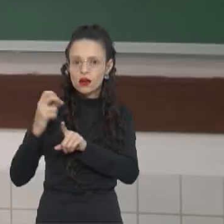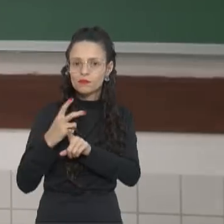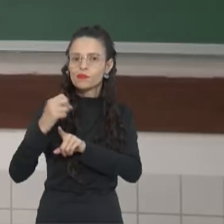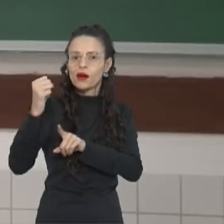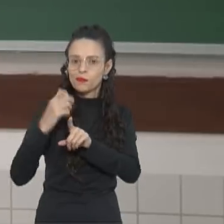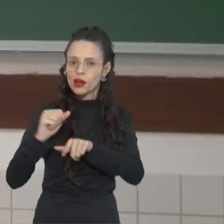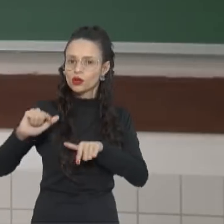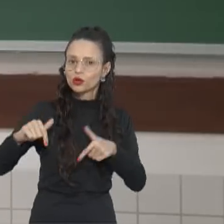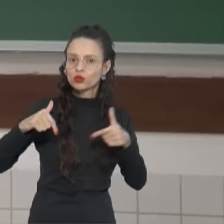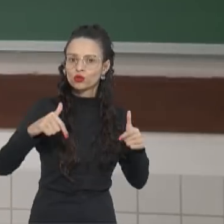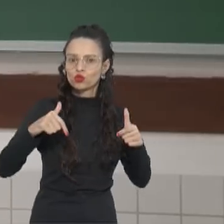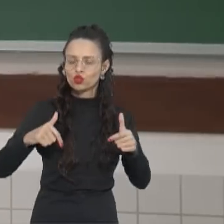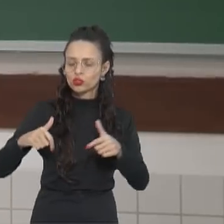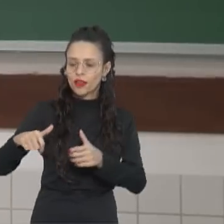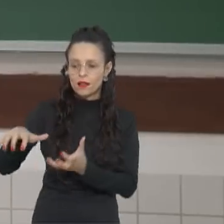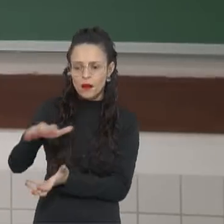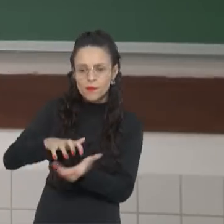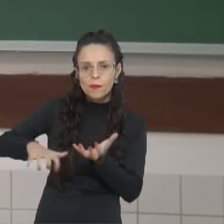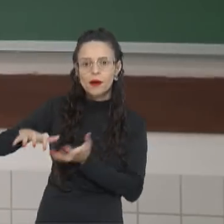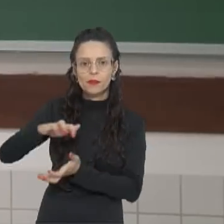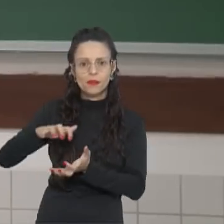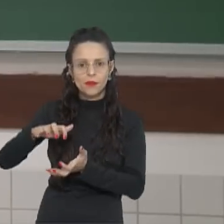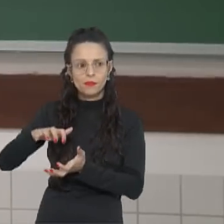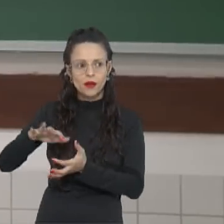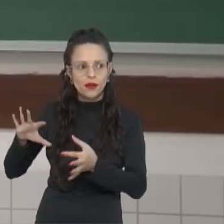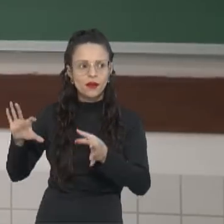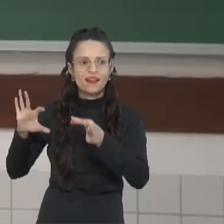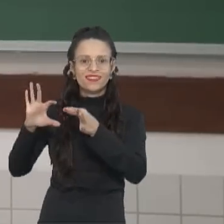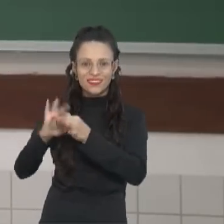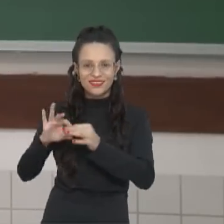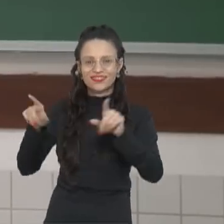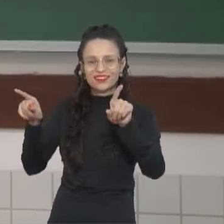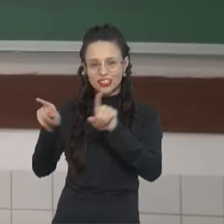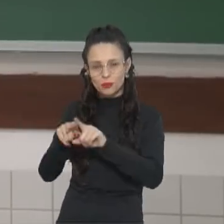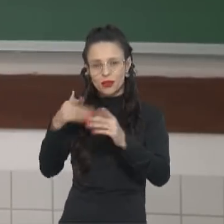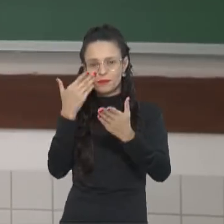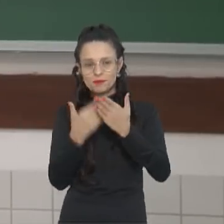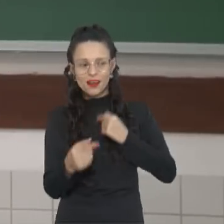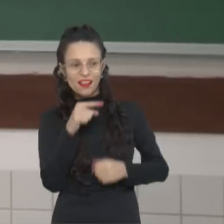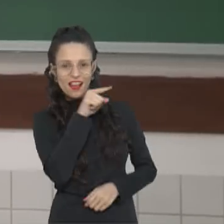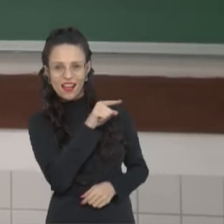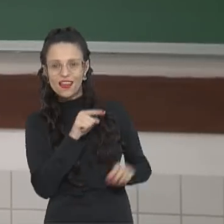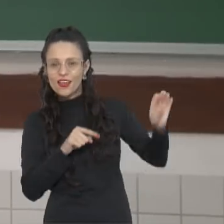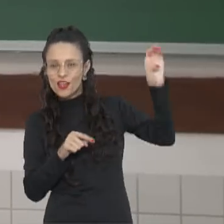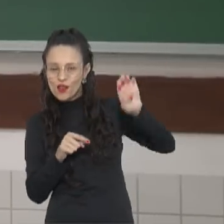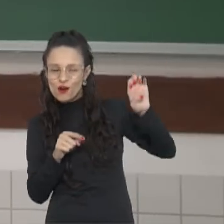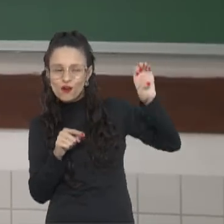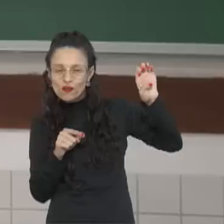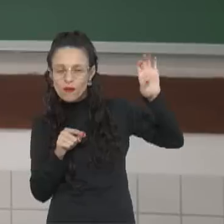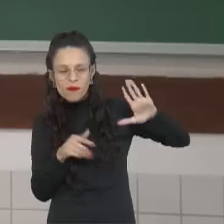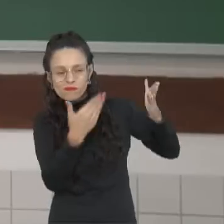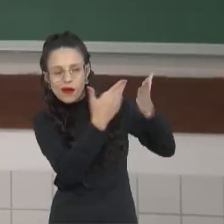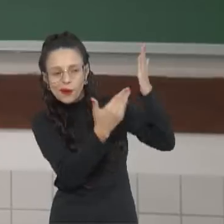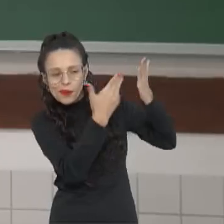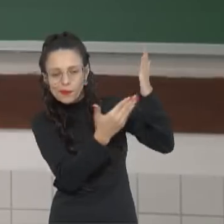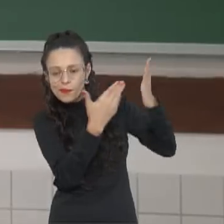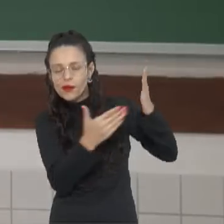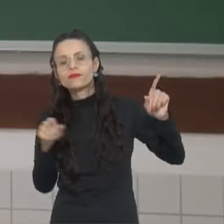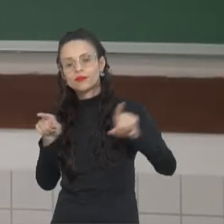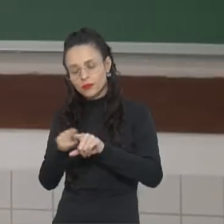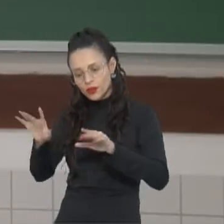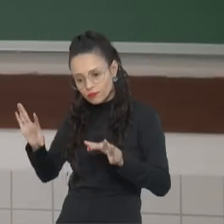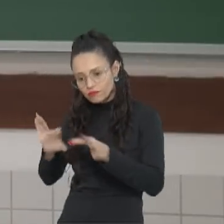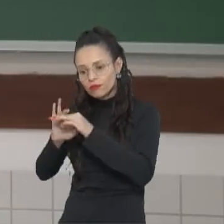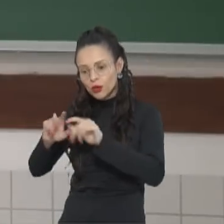lutas. Então, revoltas internas, aliado à perda de poder das potências, isso ajudou no êxito